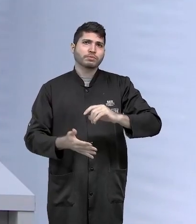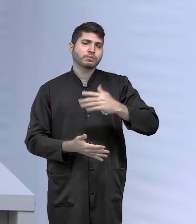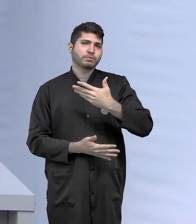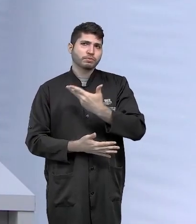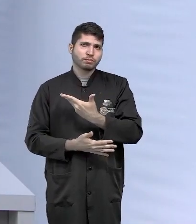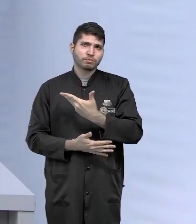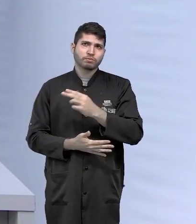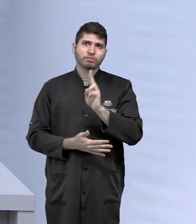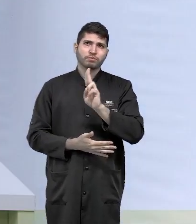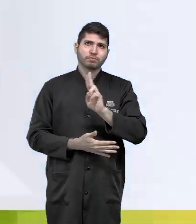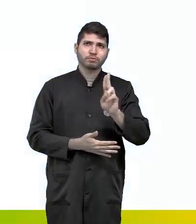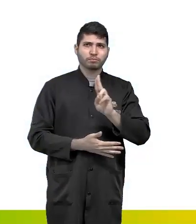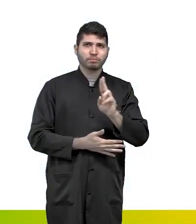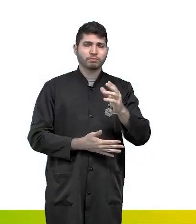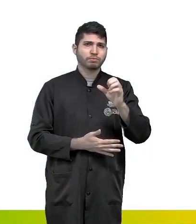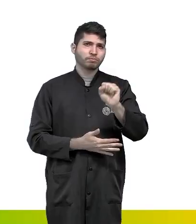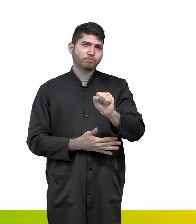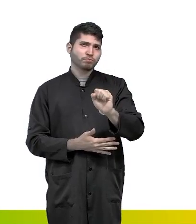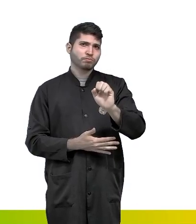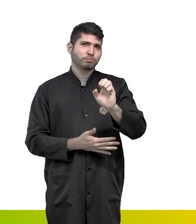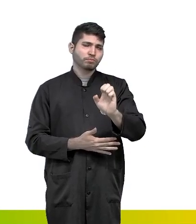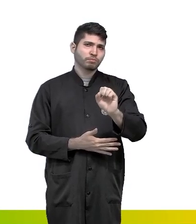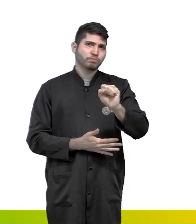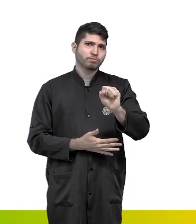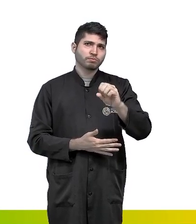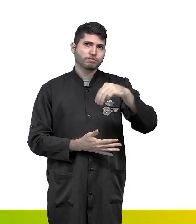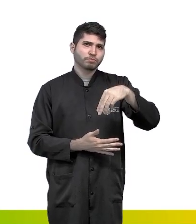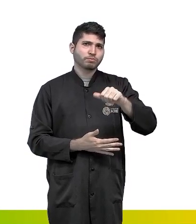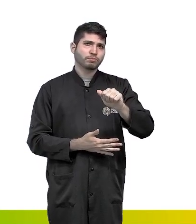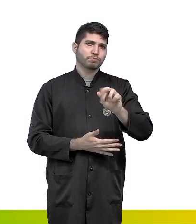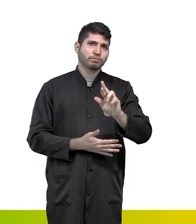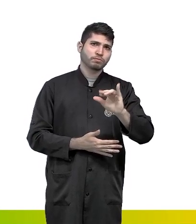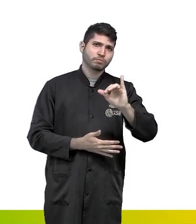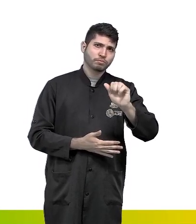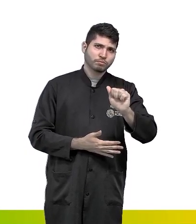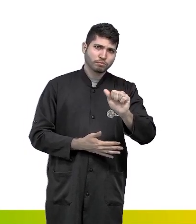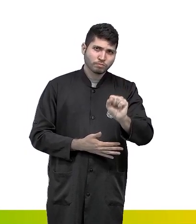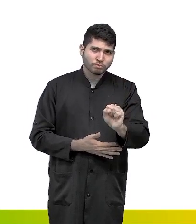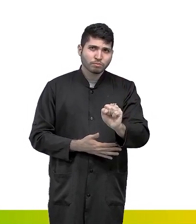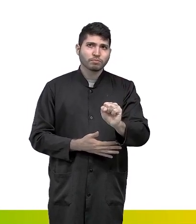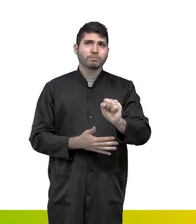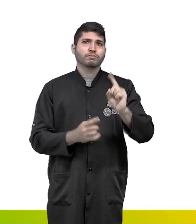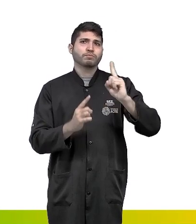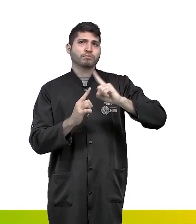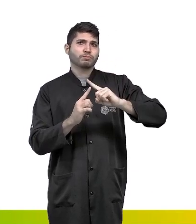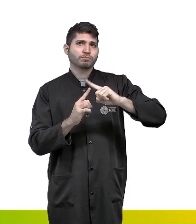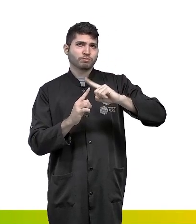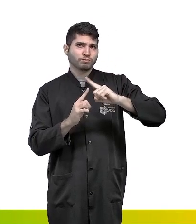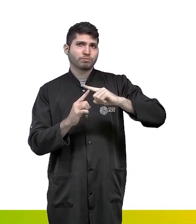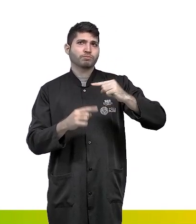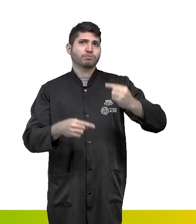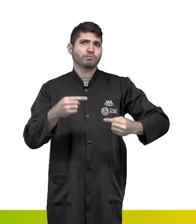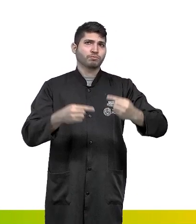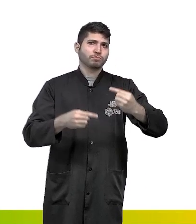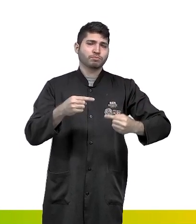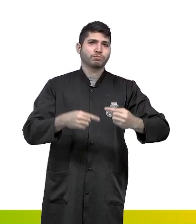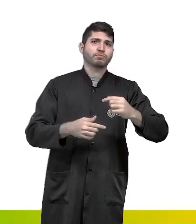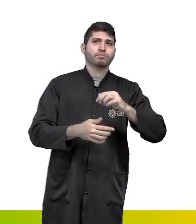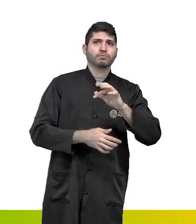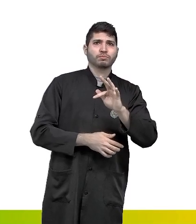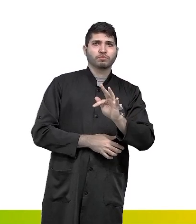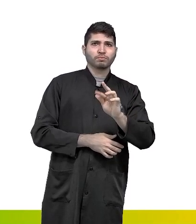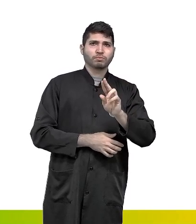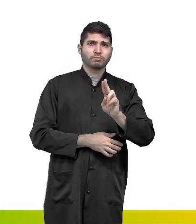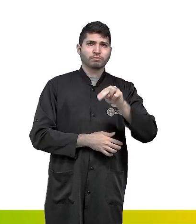Vamos a ele? O sistema de Sesmarias era uma forma de política fundiária. Esse é o conceito